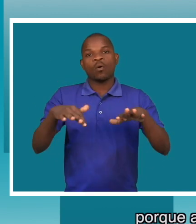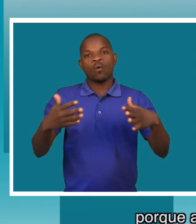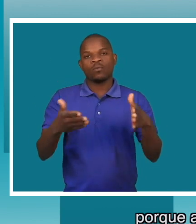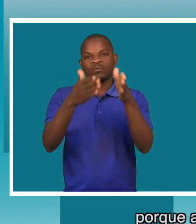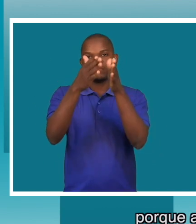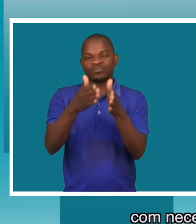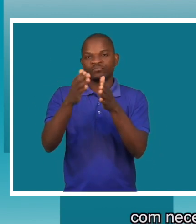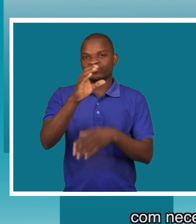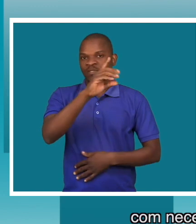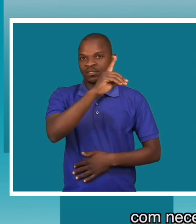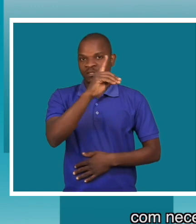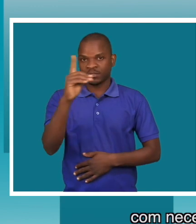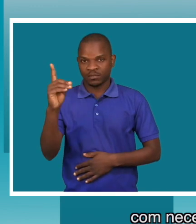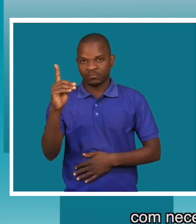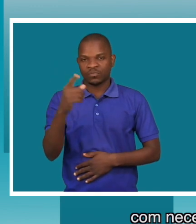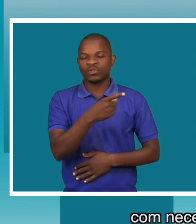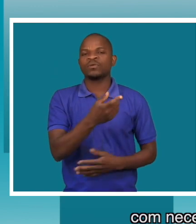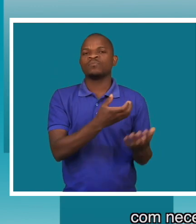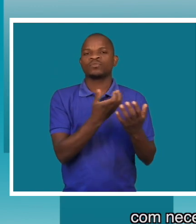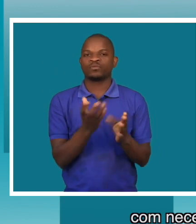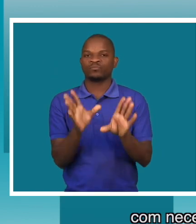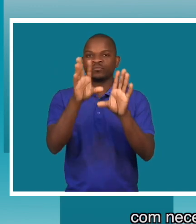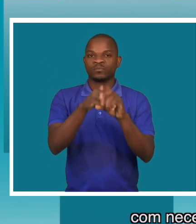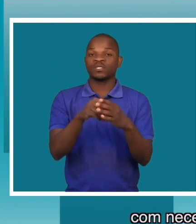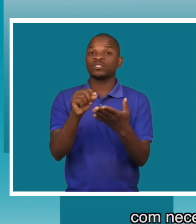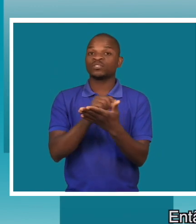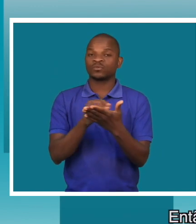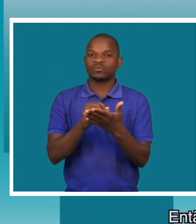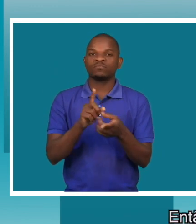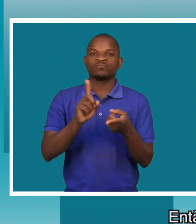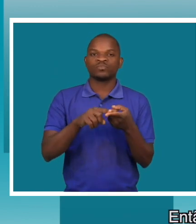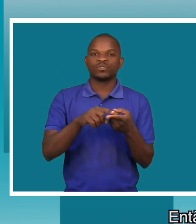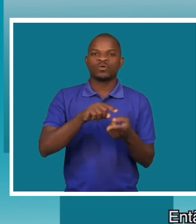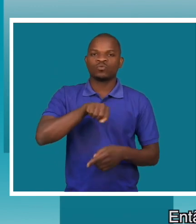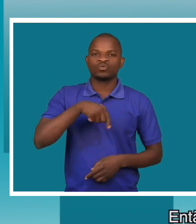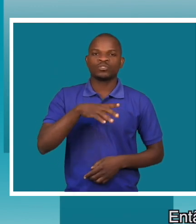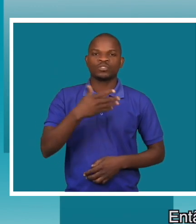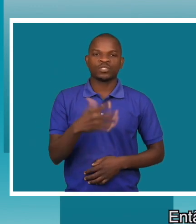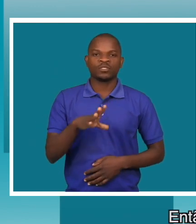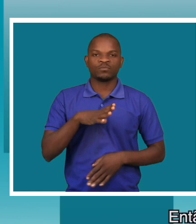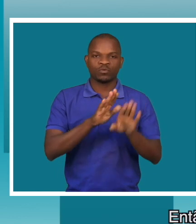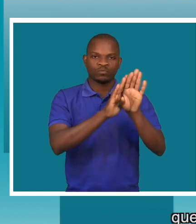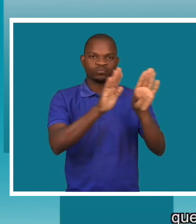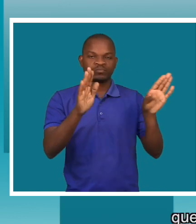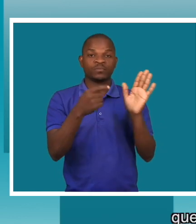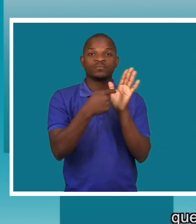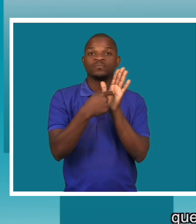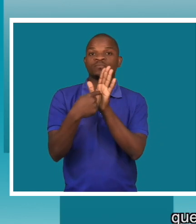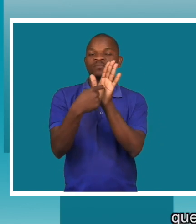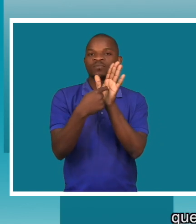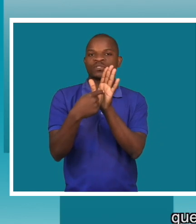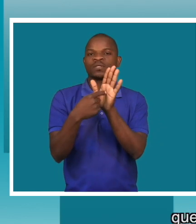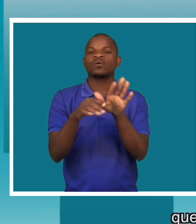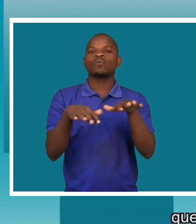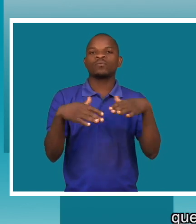deficiências, com necessidades educativas precisa de estar dentro de uma escola. Então nós temos este mural logo aqui na entrada da escola que é para demonstrar